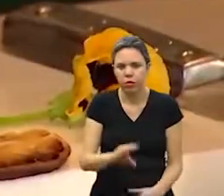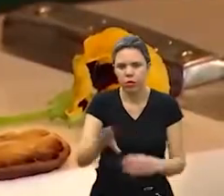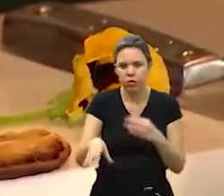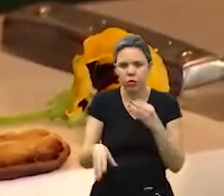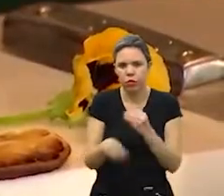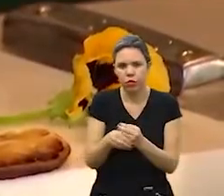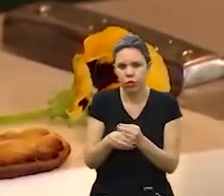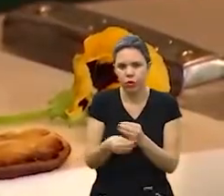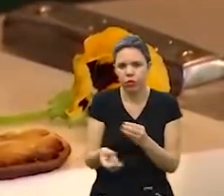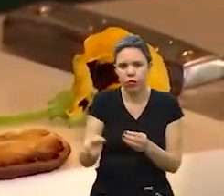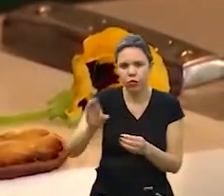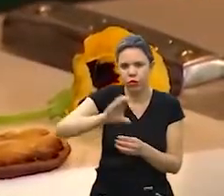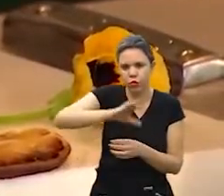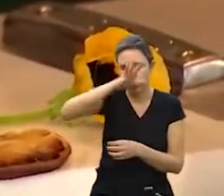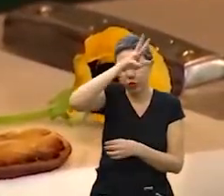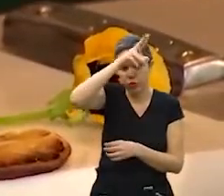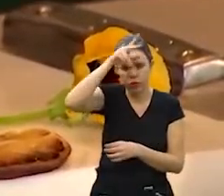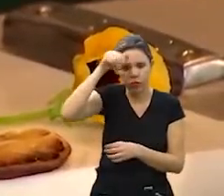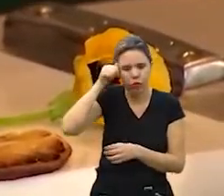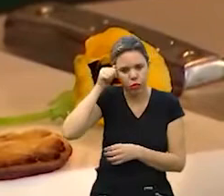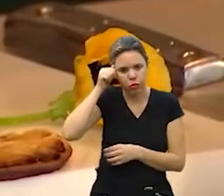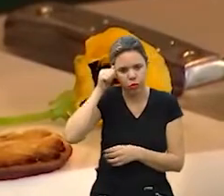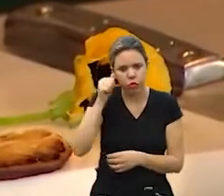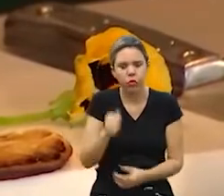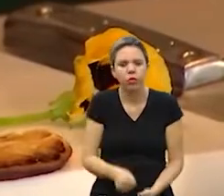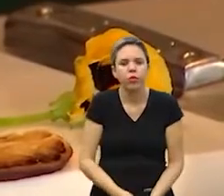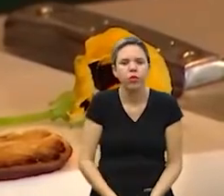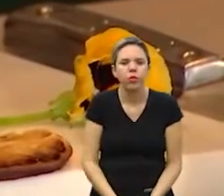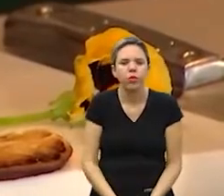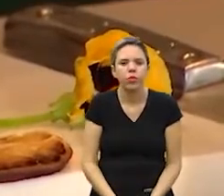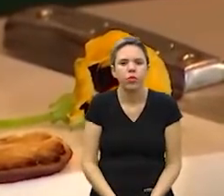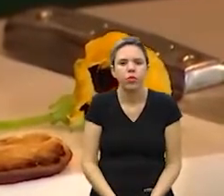Para completar, coloque o refrigerante de guaraná.